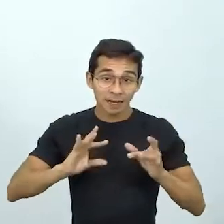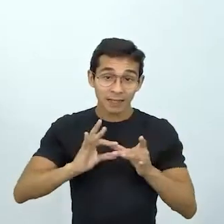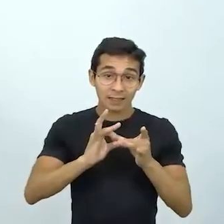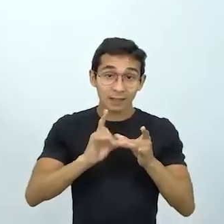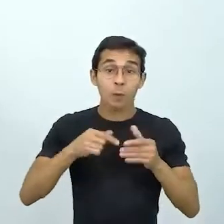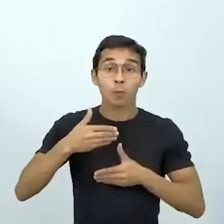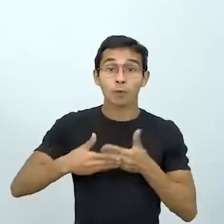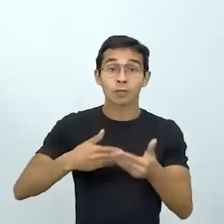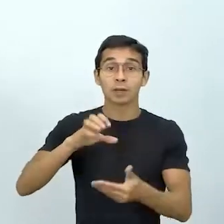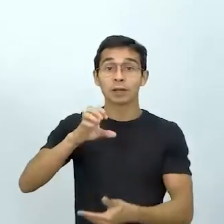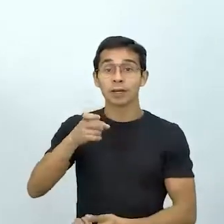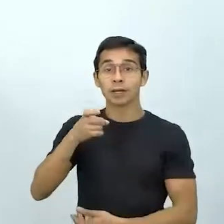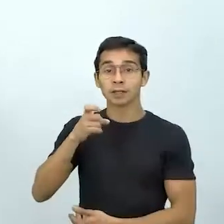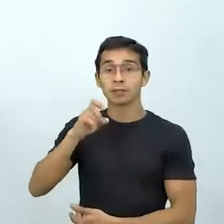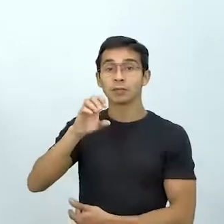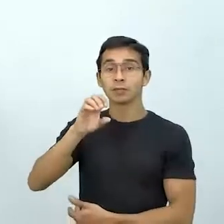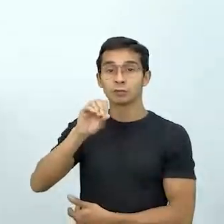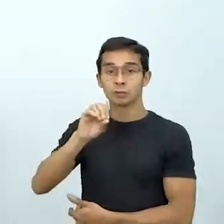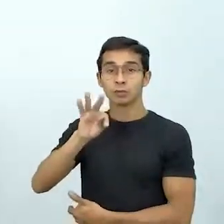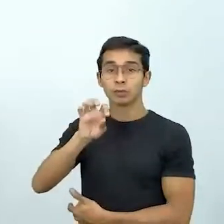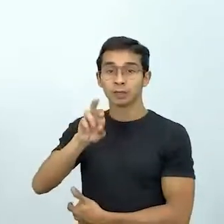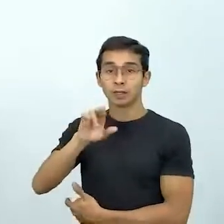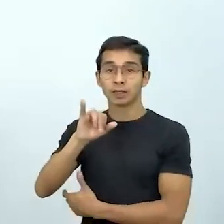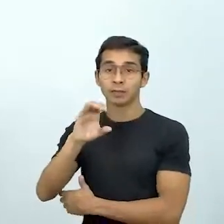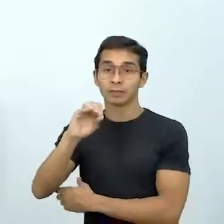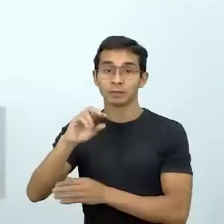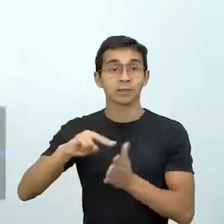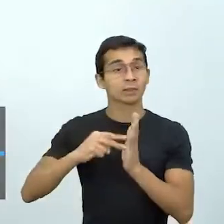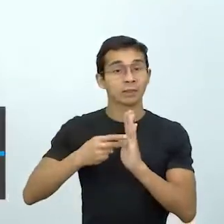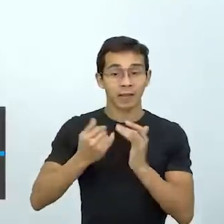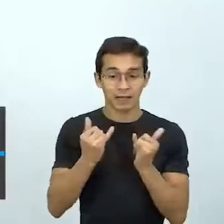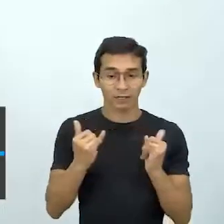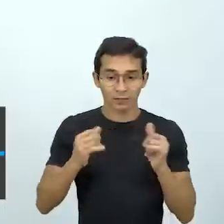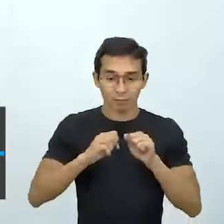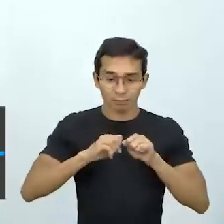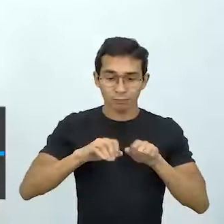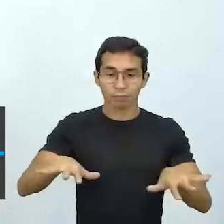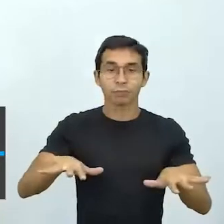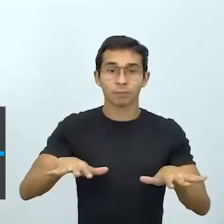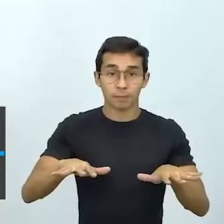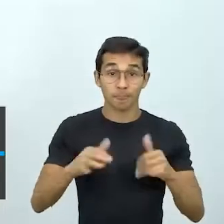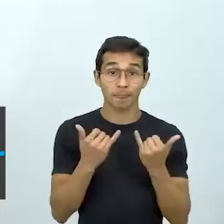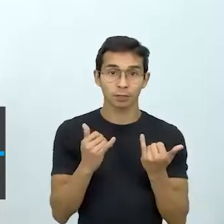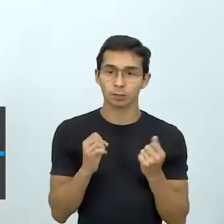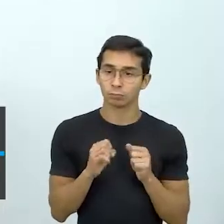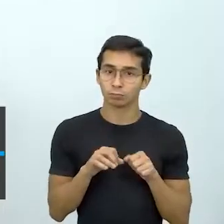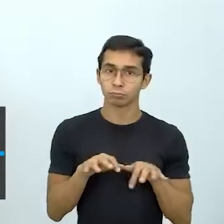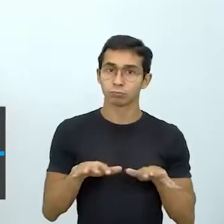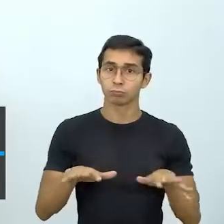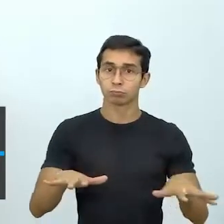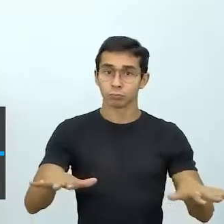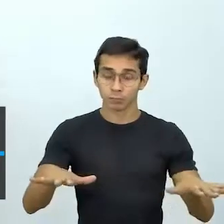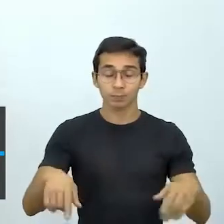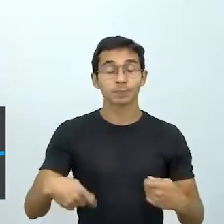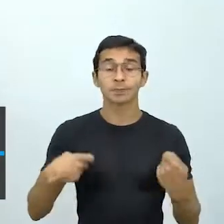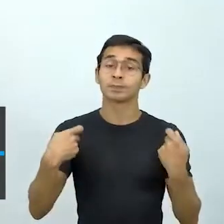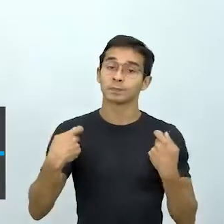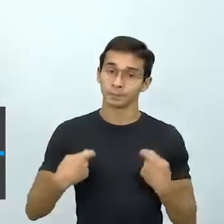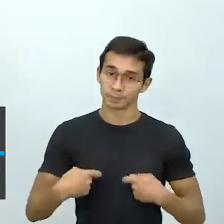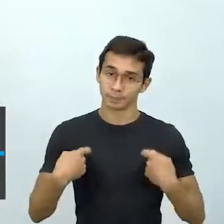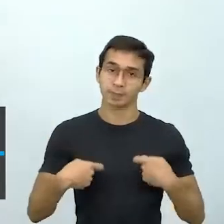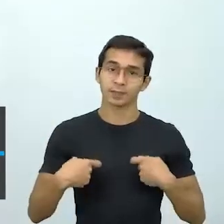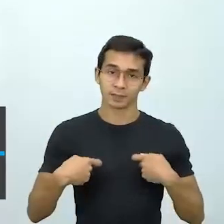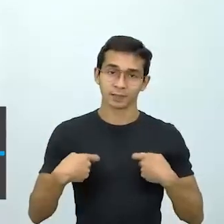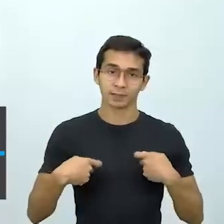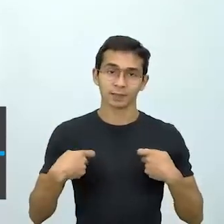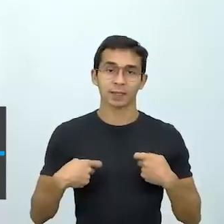seja, ela ocorre com a liberação da energia. E para que essa liberação de energia aconteça, é necessário que haja, então,